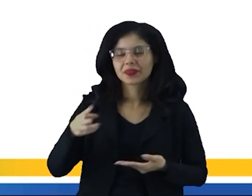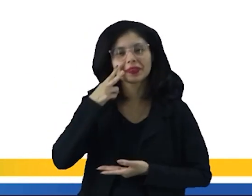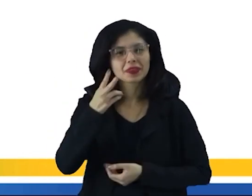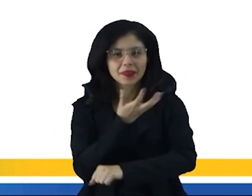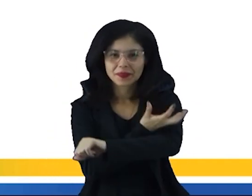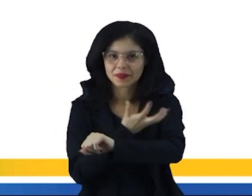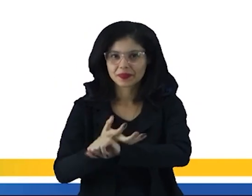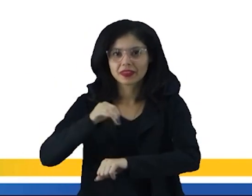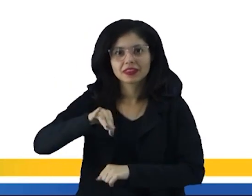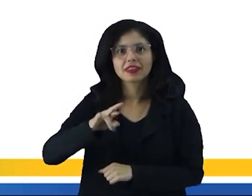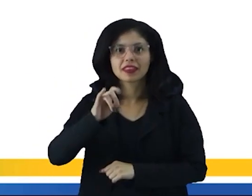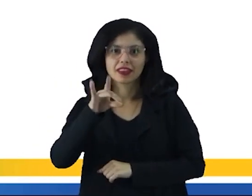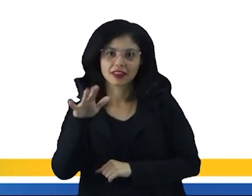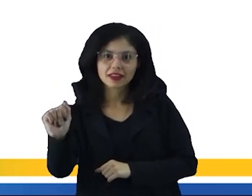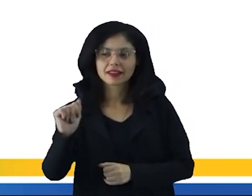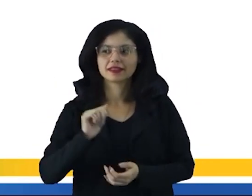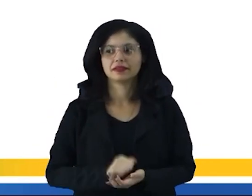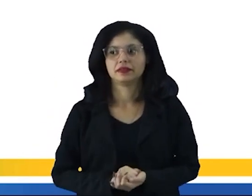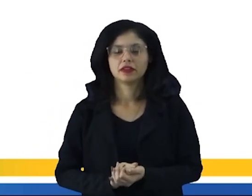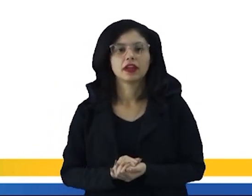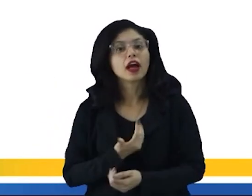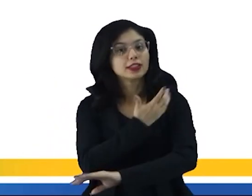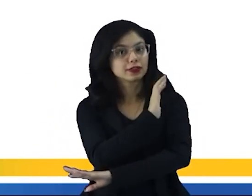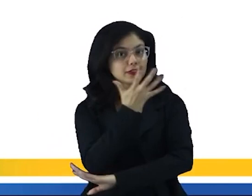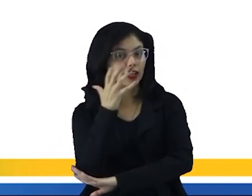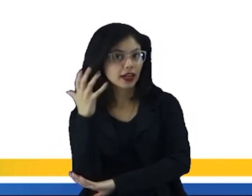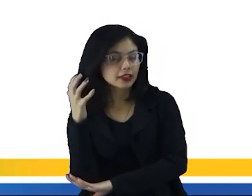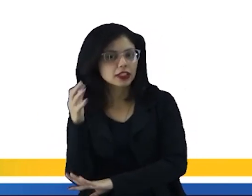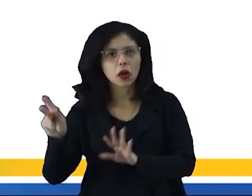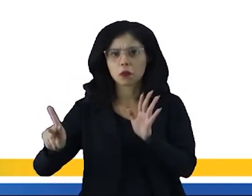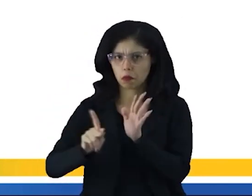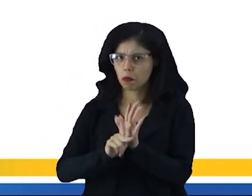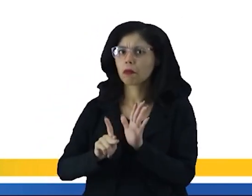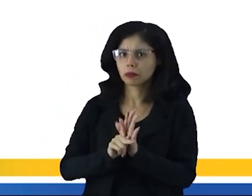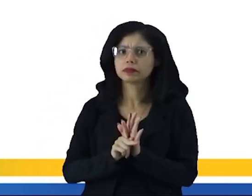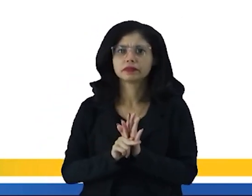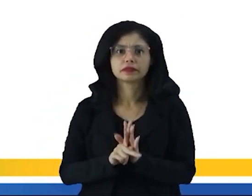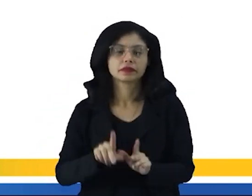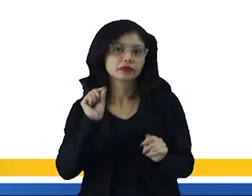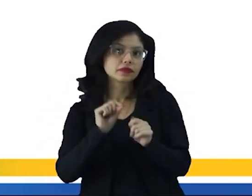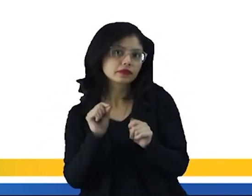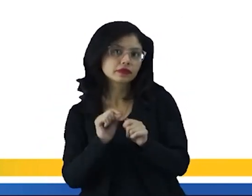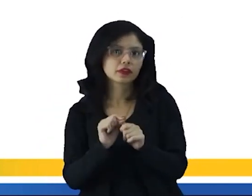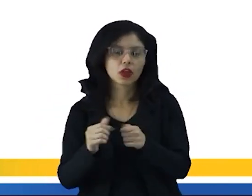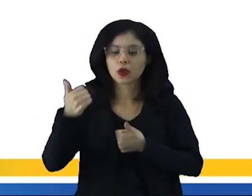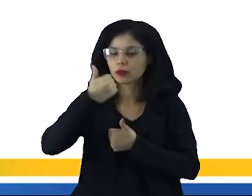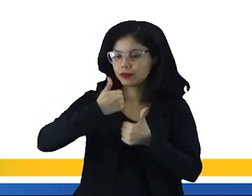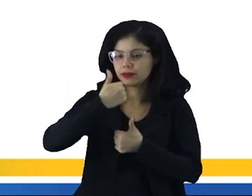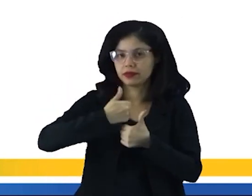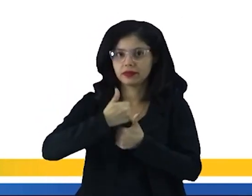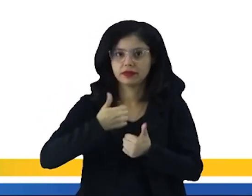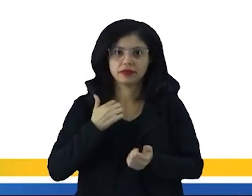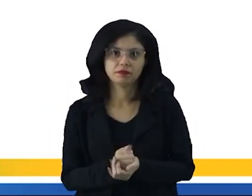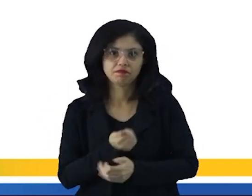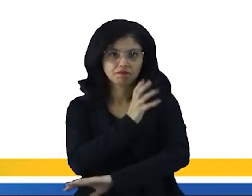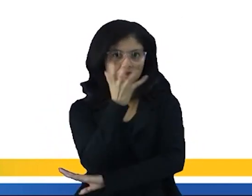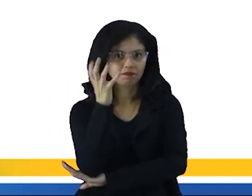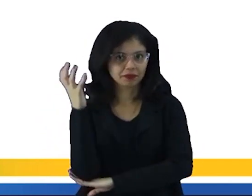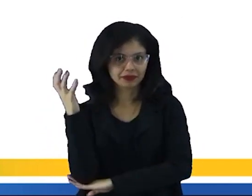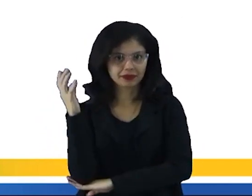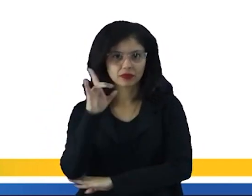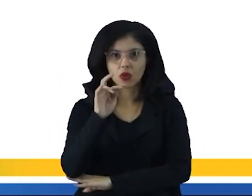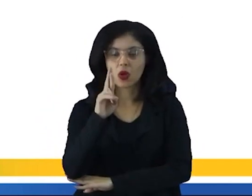ver a vegetação mediterrânea. As florestas originais foram substituídas por plantações